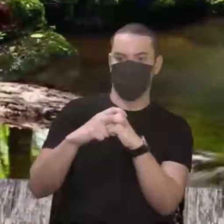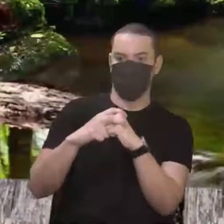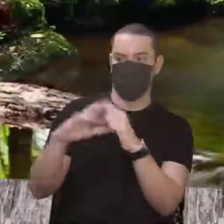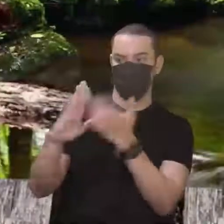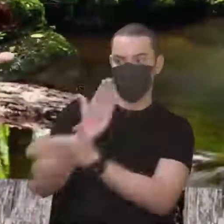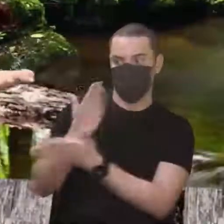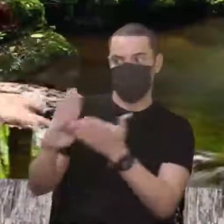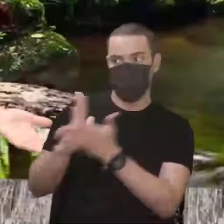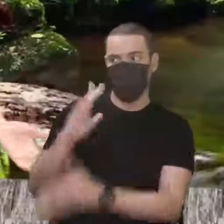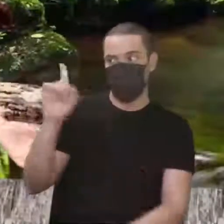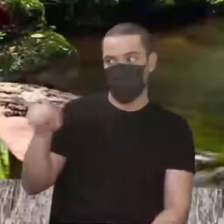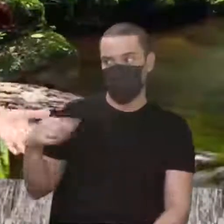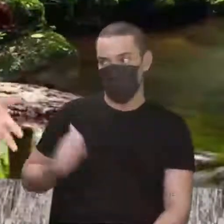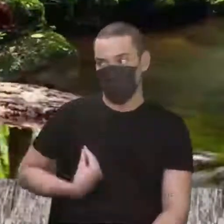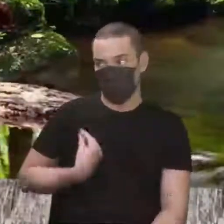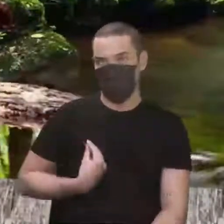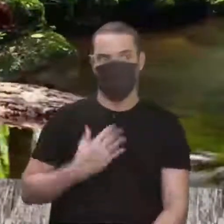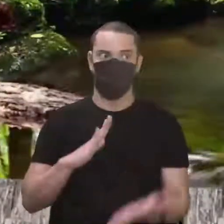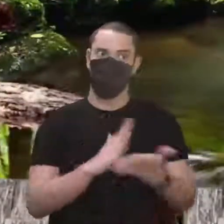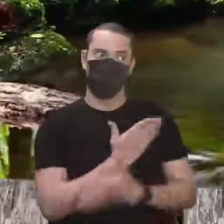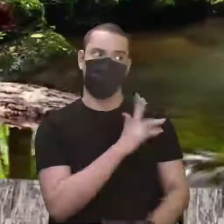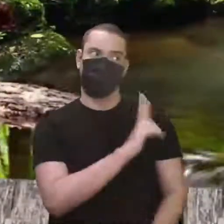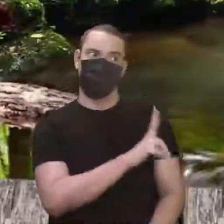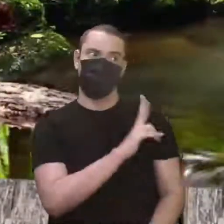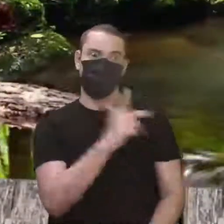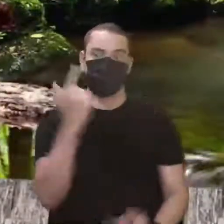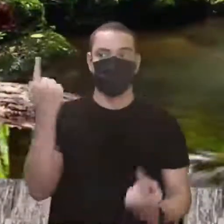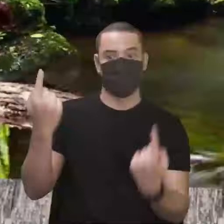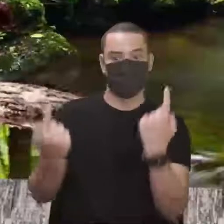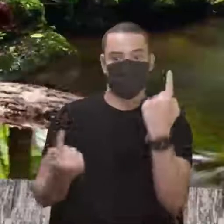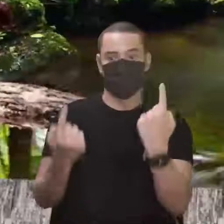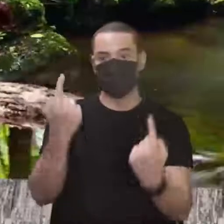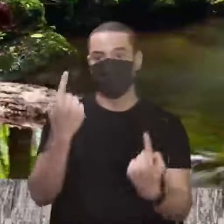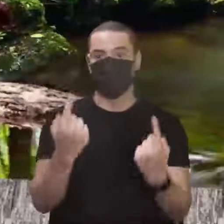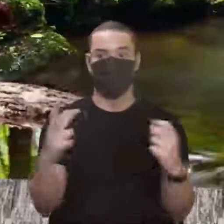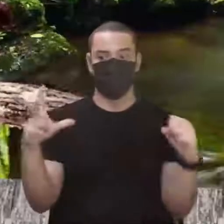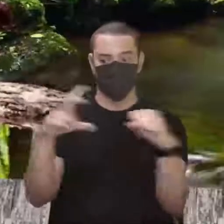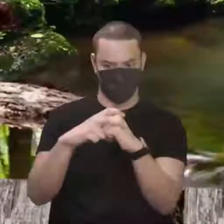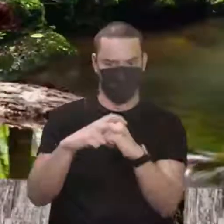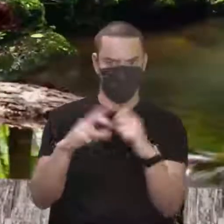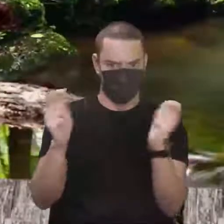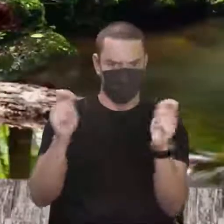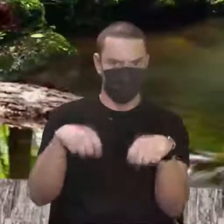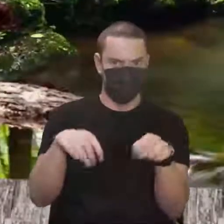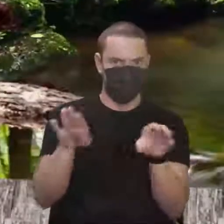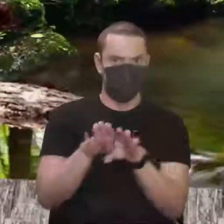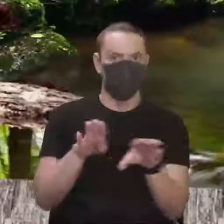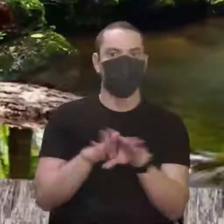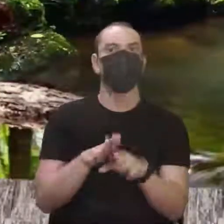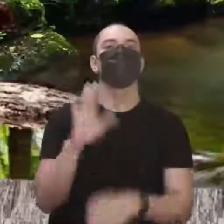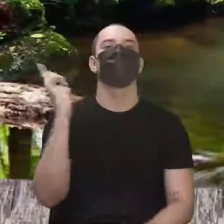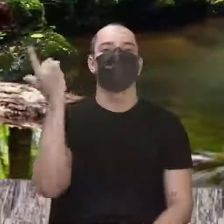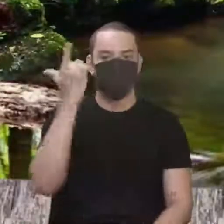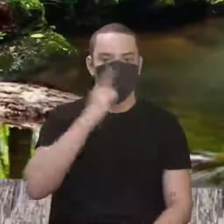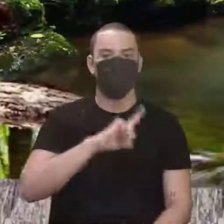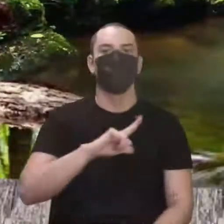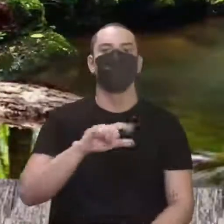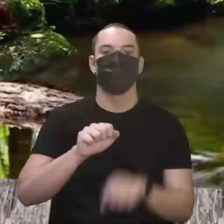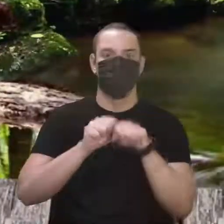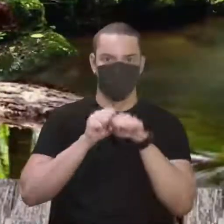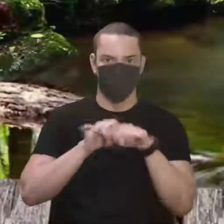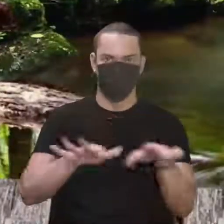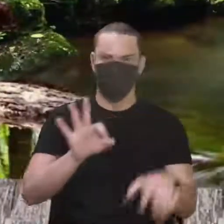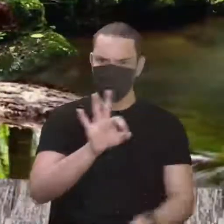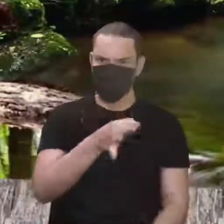alguns como ser vivos, mas são entidades infecciosas, como é que eles entram nisso? Eles conseguem se reproduzir,